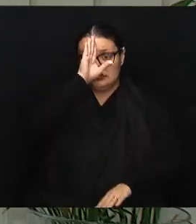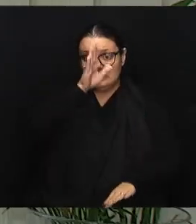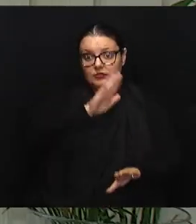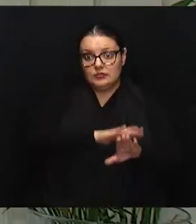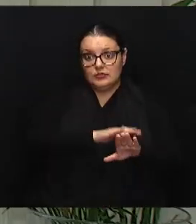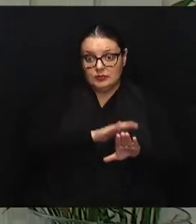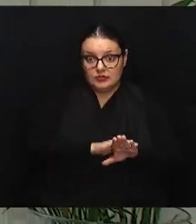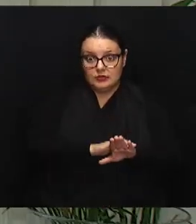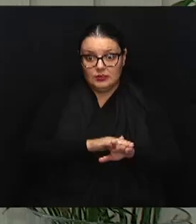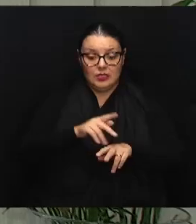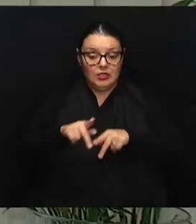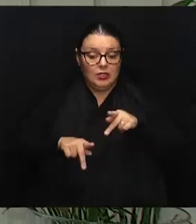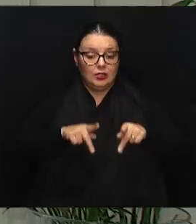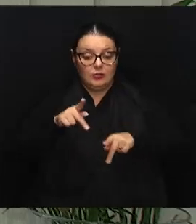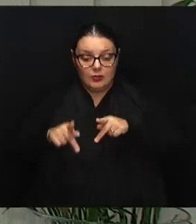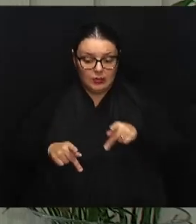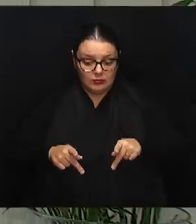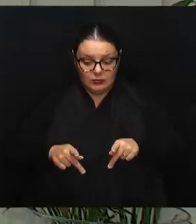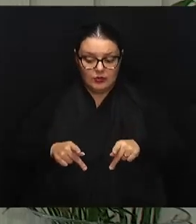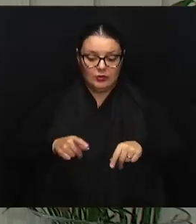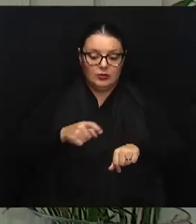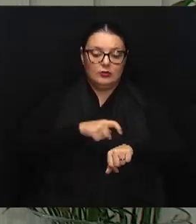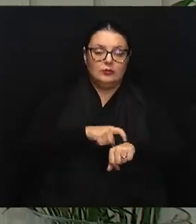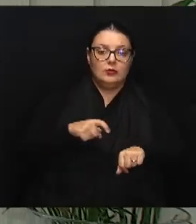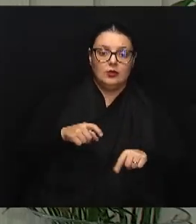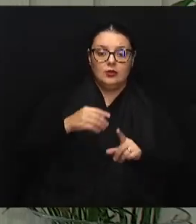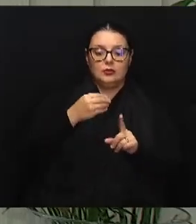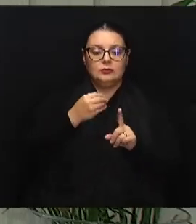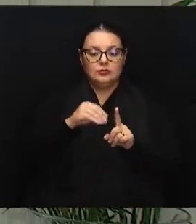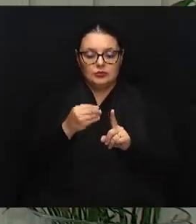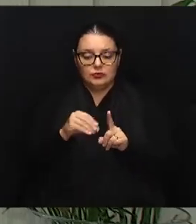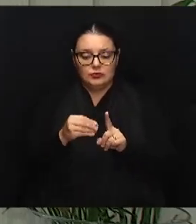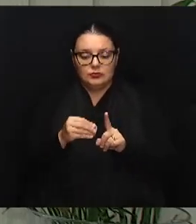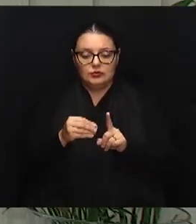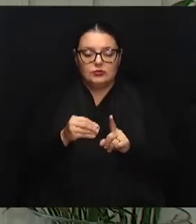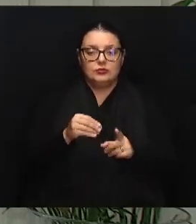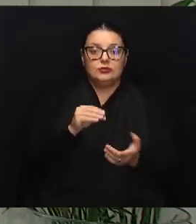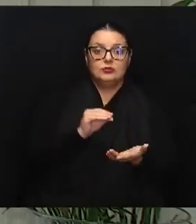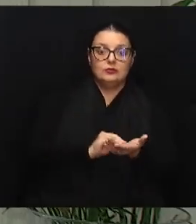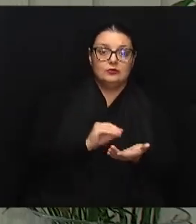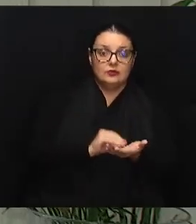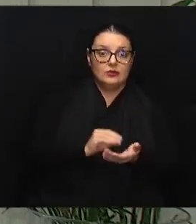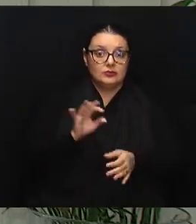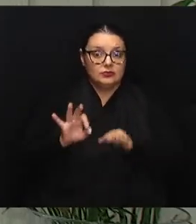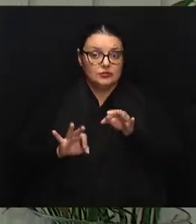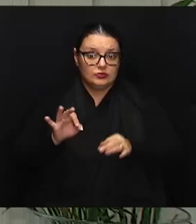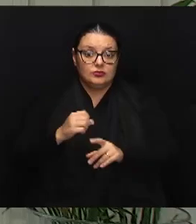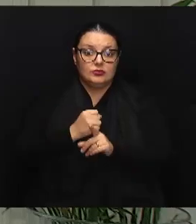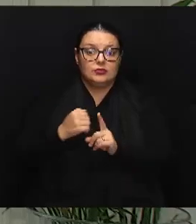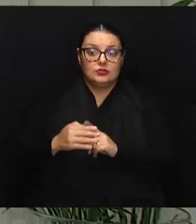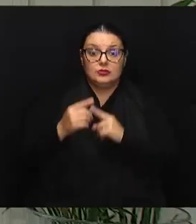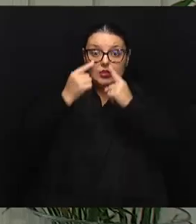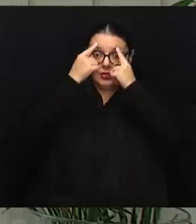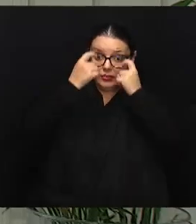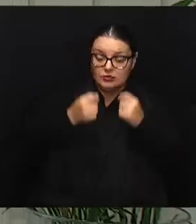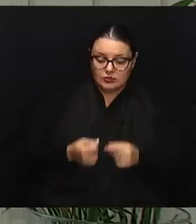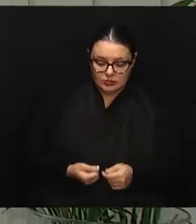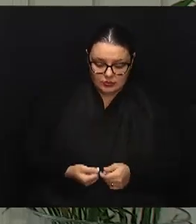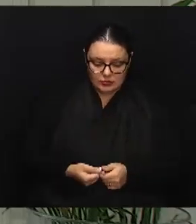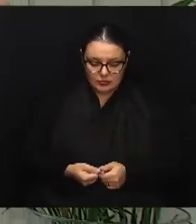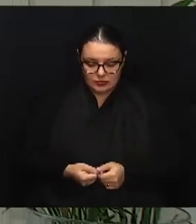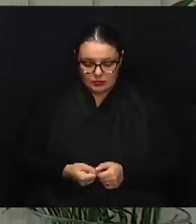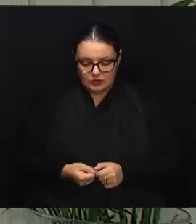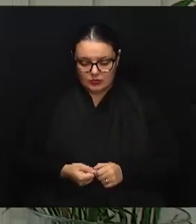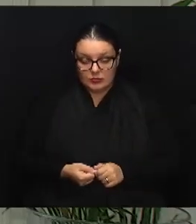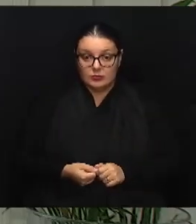a população em situação de vulnerabilidade, de injustiça social, de violência, e é o que a